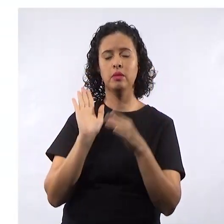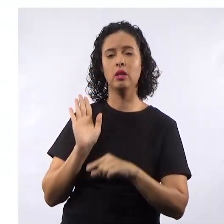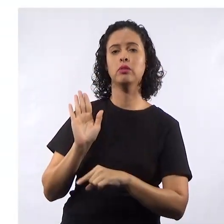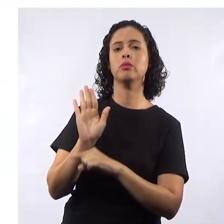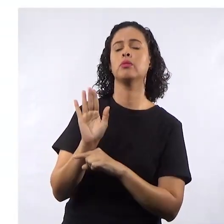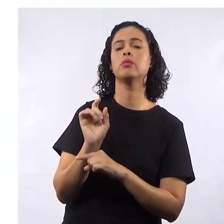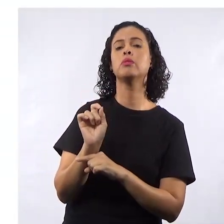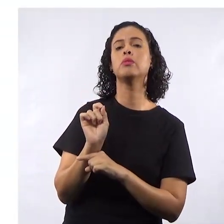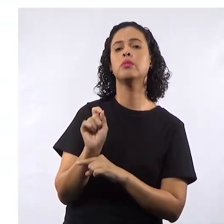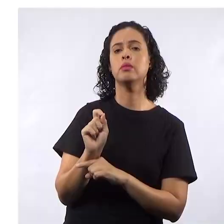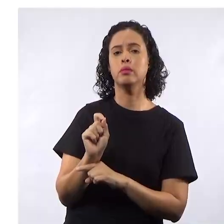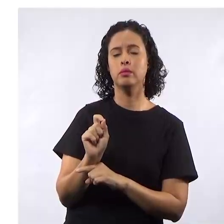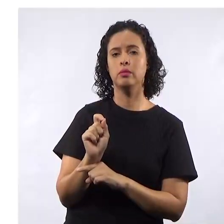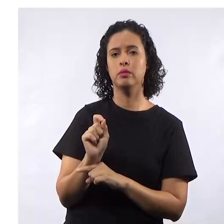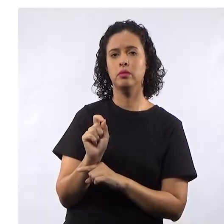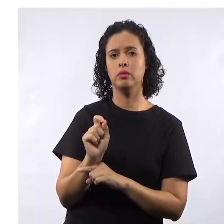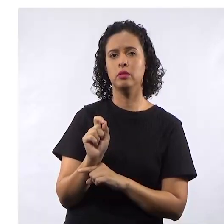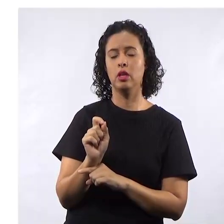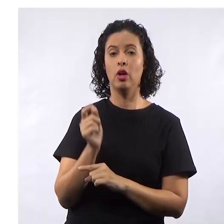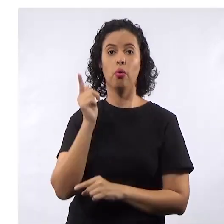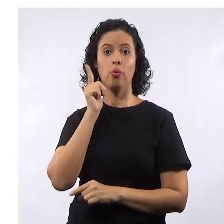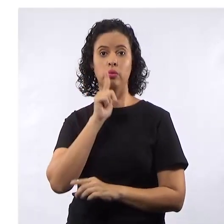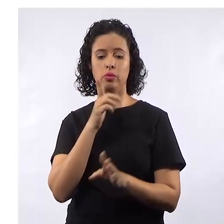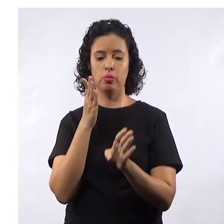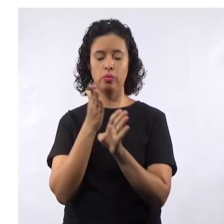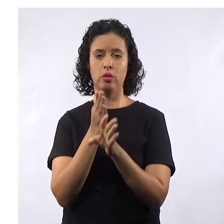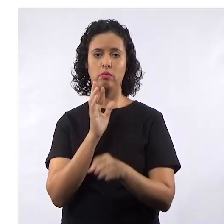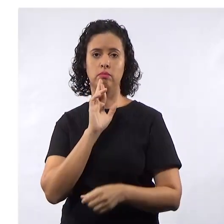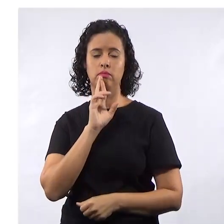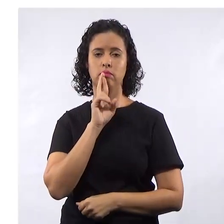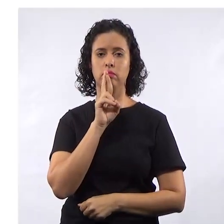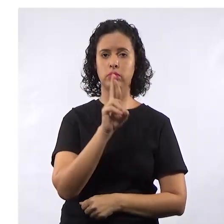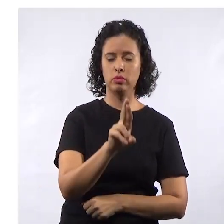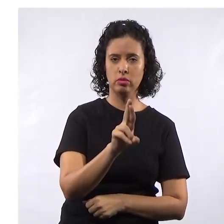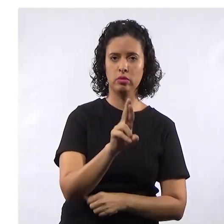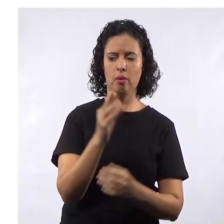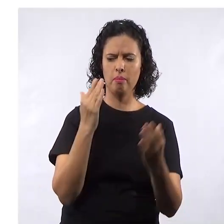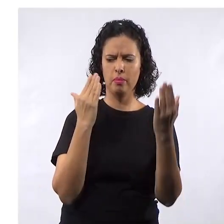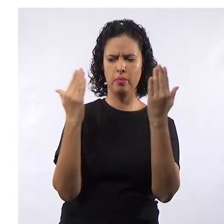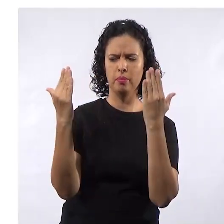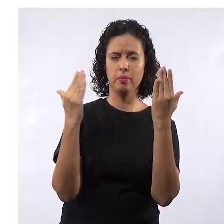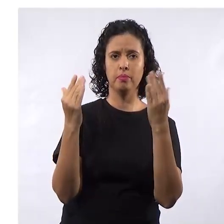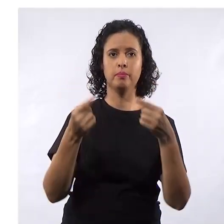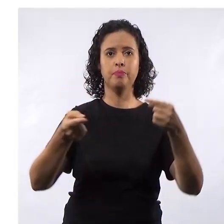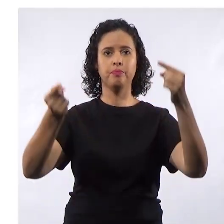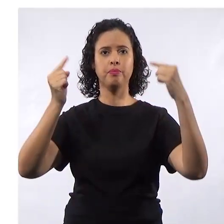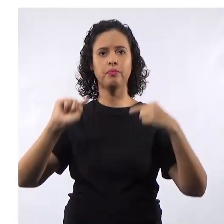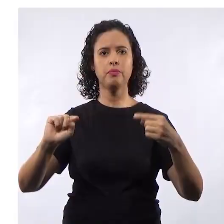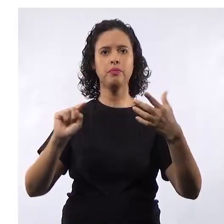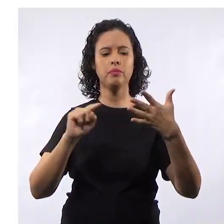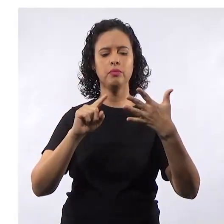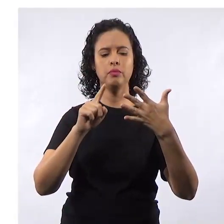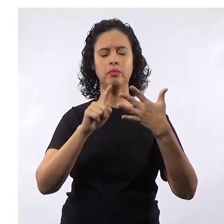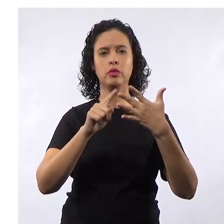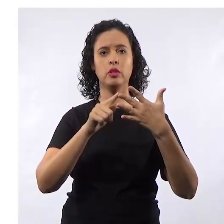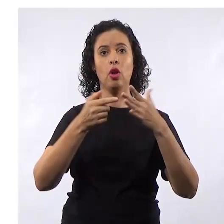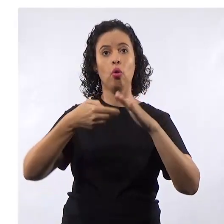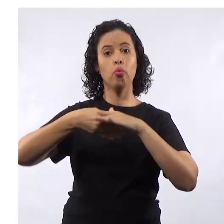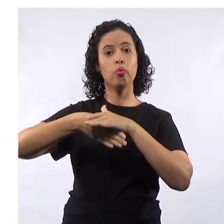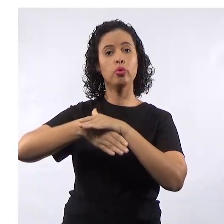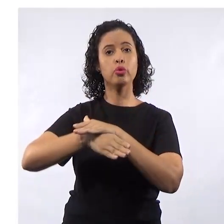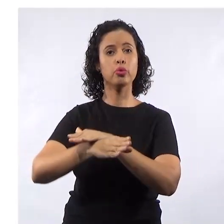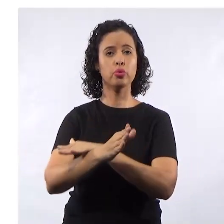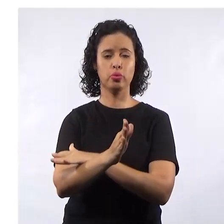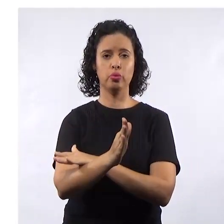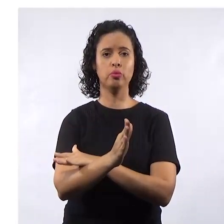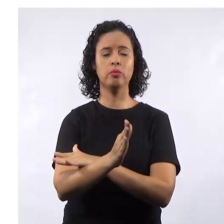tornar uma solução de forma por analogia, tá ok? E o costume, tá? O costume,